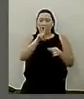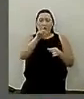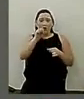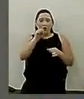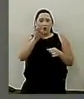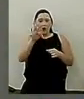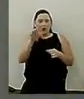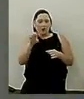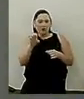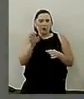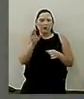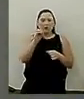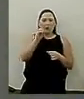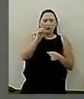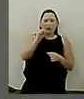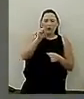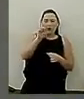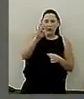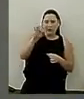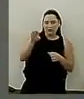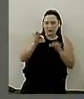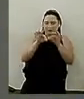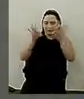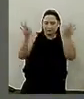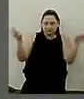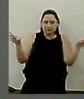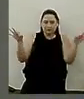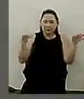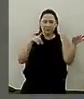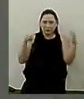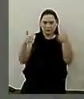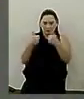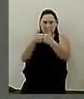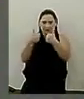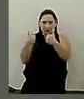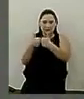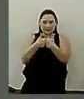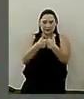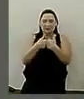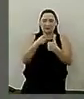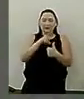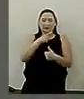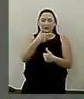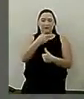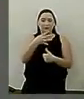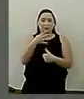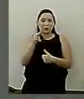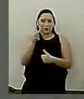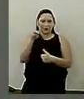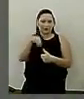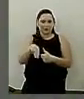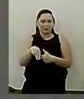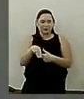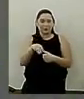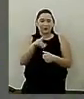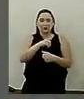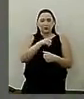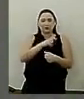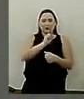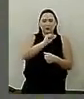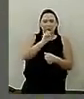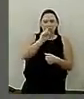oeste, mais ou menos nessa direção, e ele tem 24 quilômetros de sul para norte,